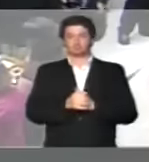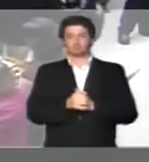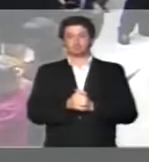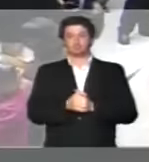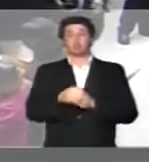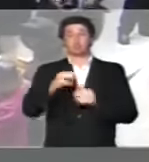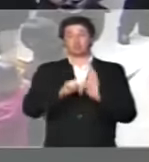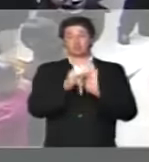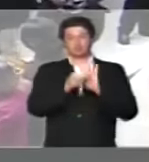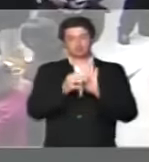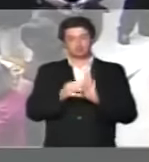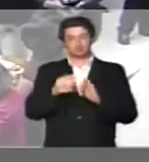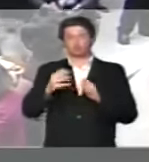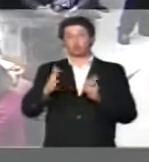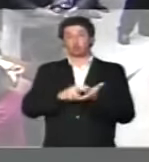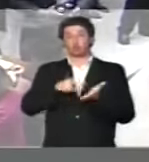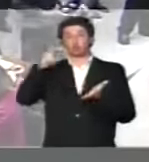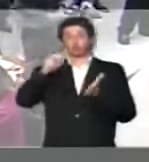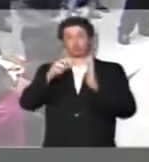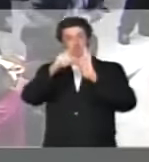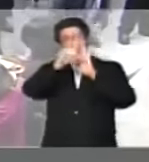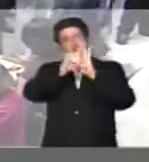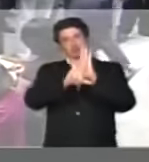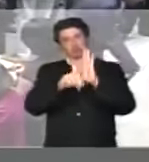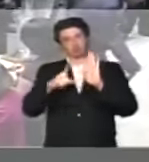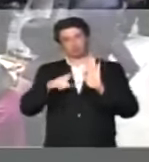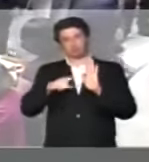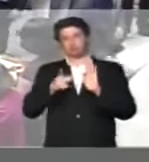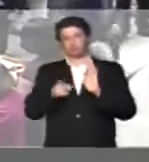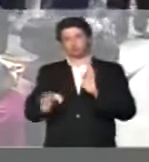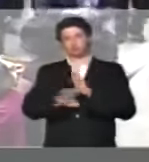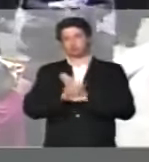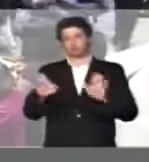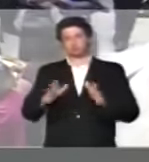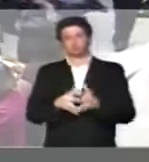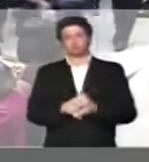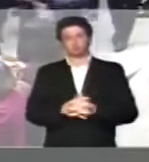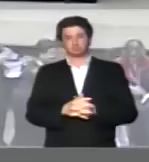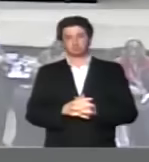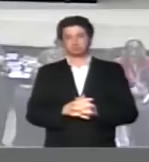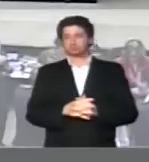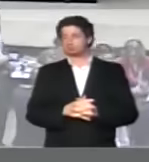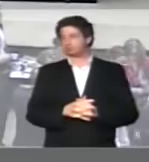Vou seguir a inscrição de hoje cedo, que de, antes de 9 horas.